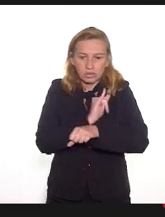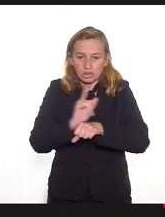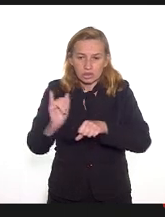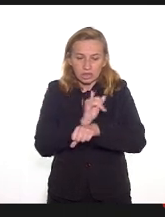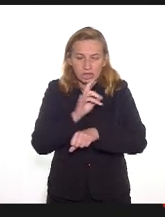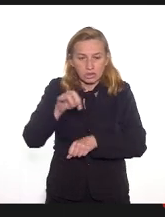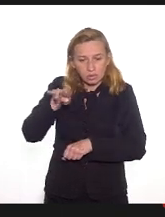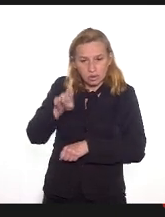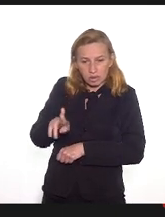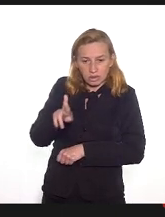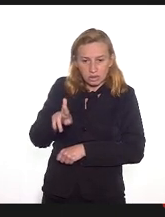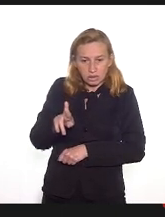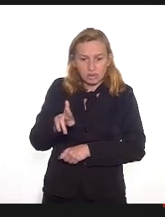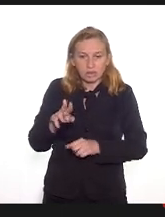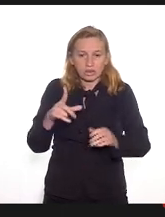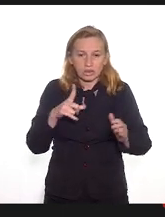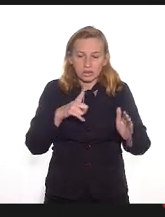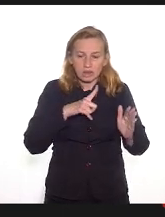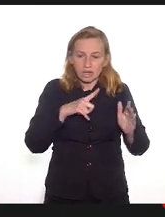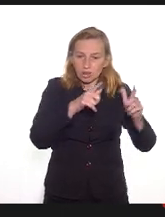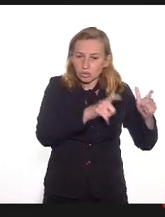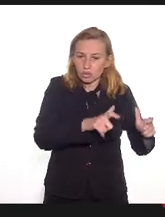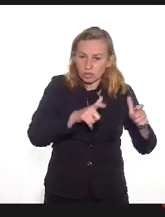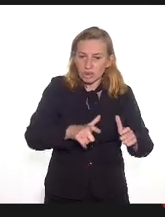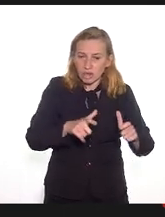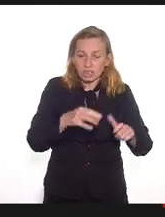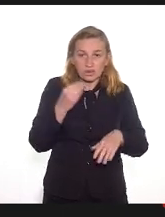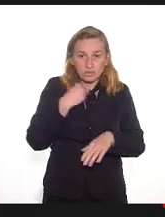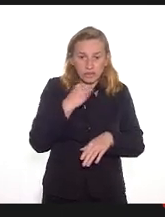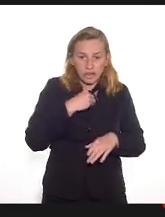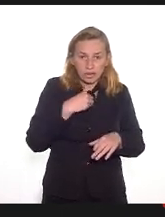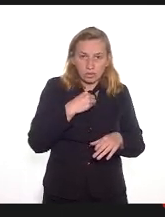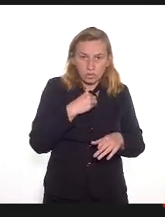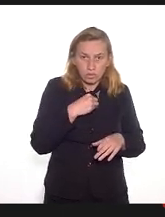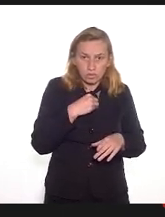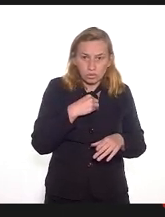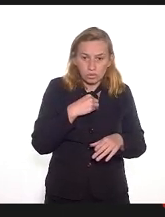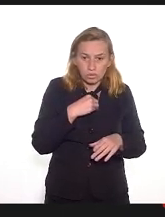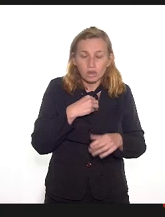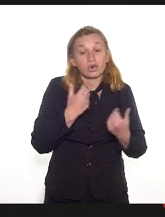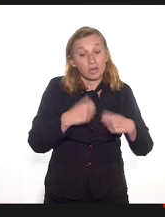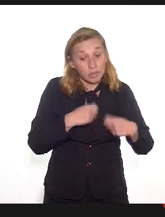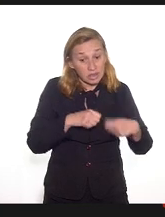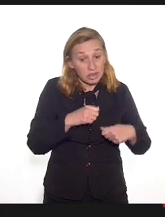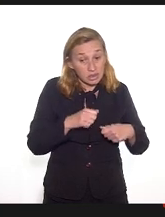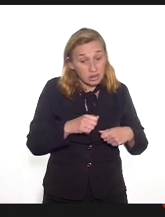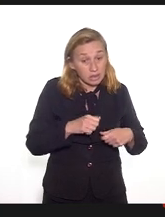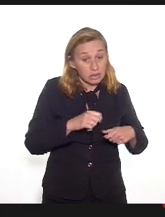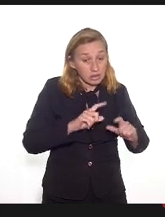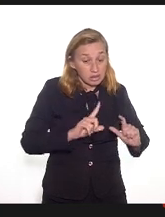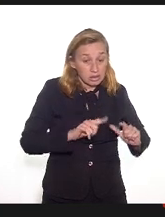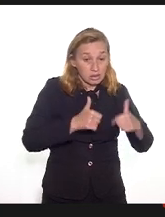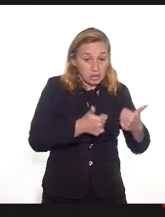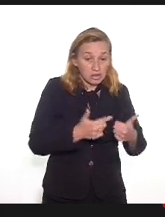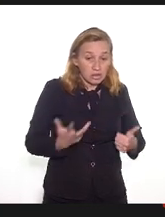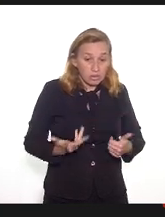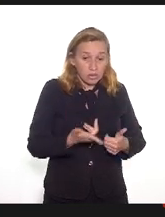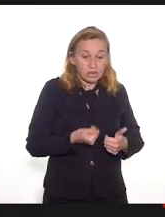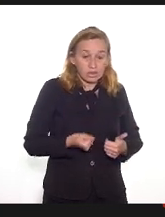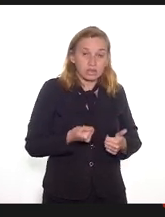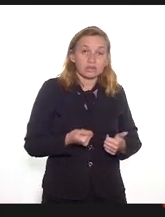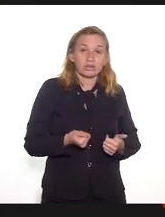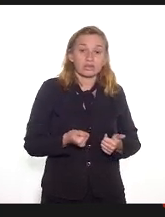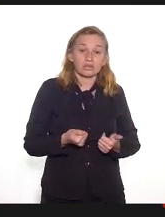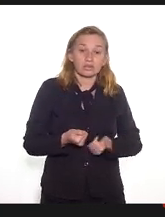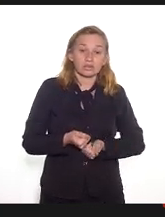cluster, existem lá os fatores de fraqueza, aqueles pontos que nós consideramos e devem ser equacionados. De uma vez por